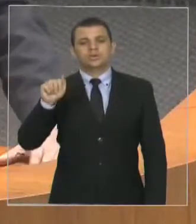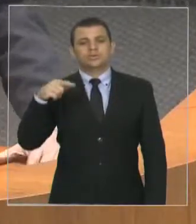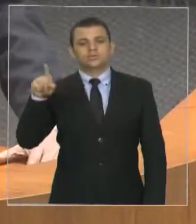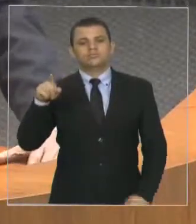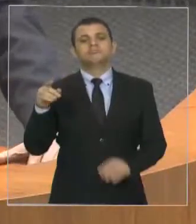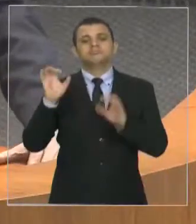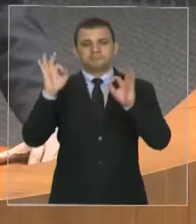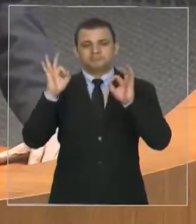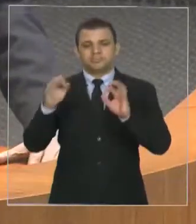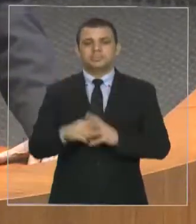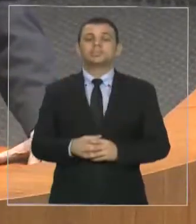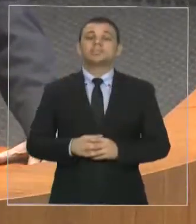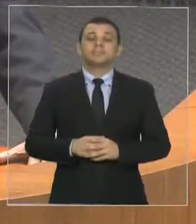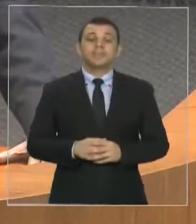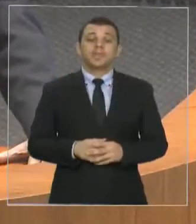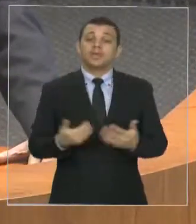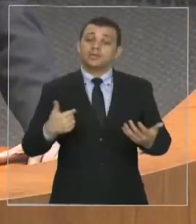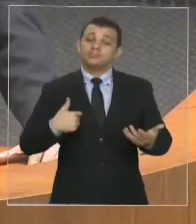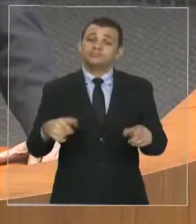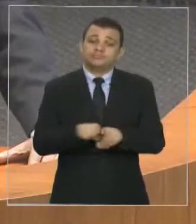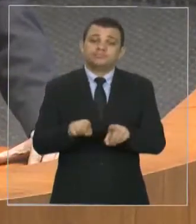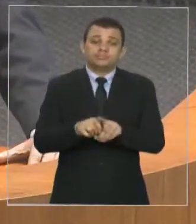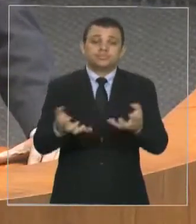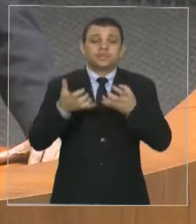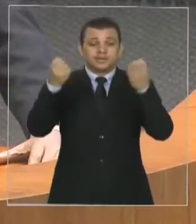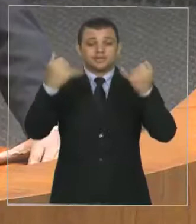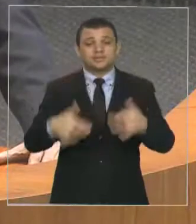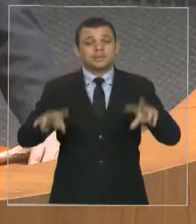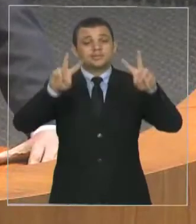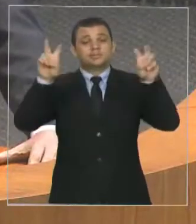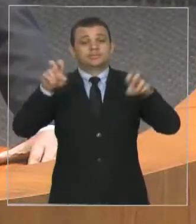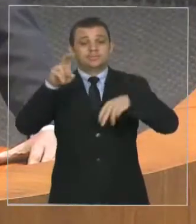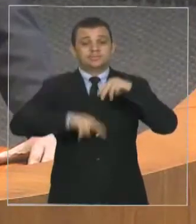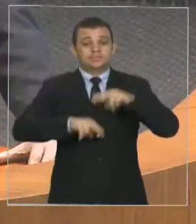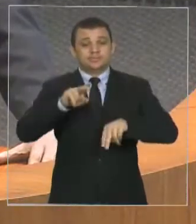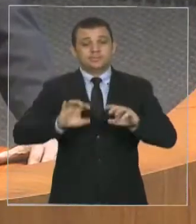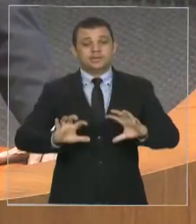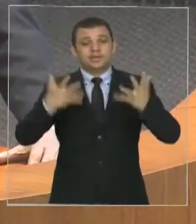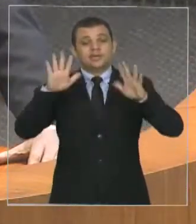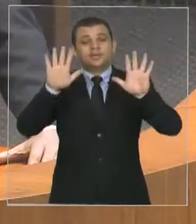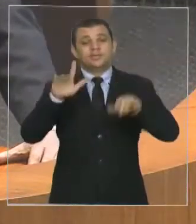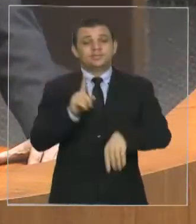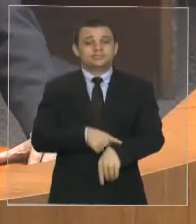do São João, mas infelizmente o tempo é curto, estou vendo ali o relógio